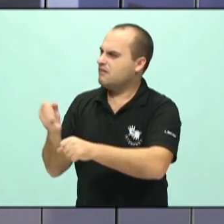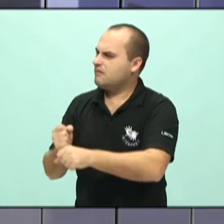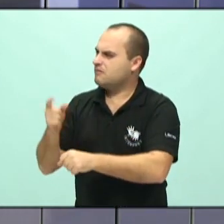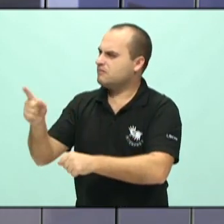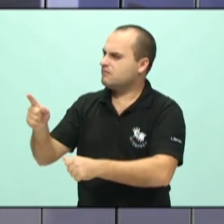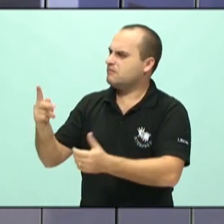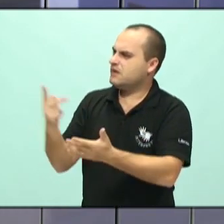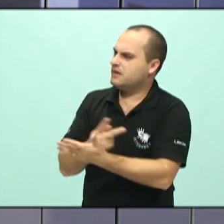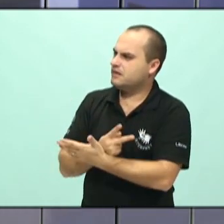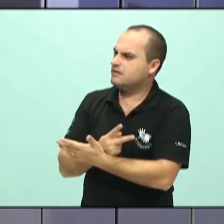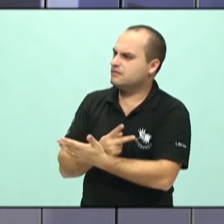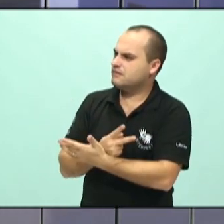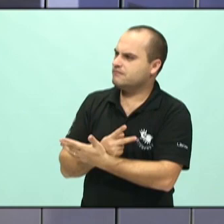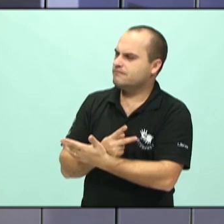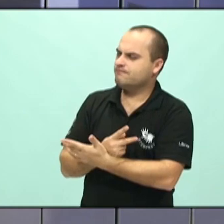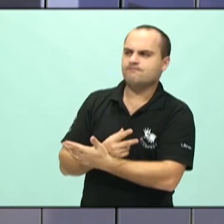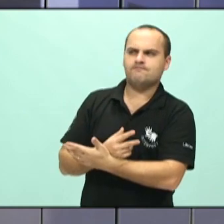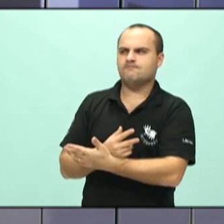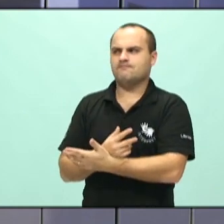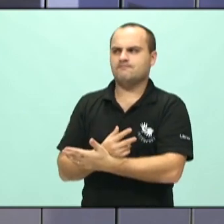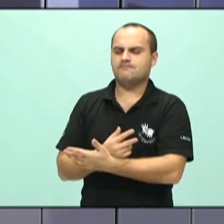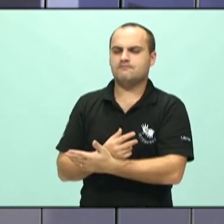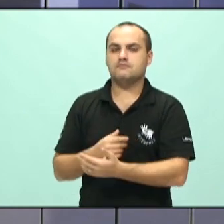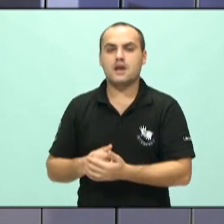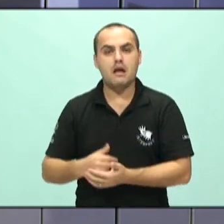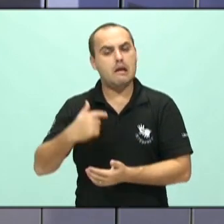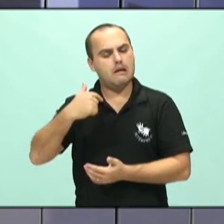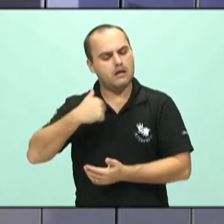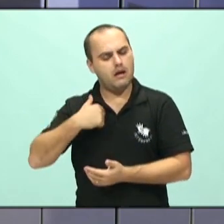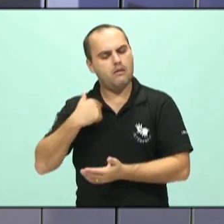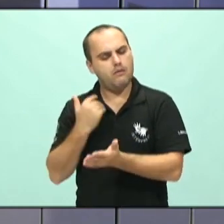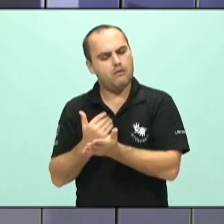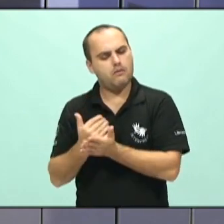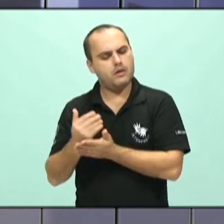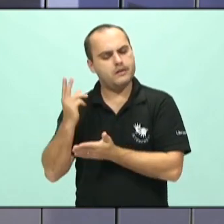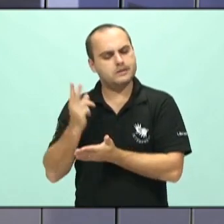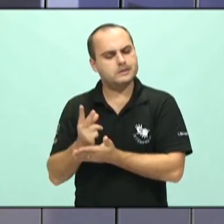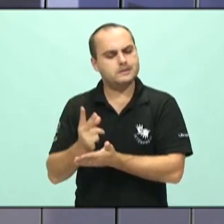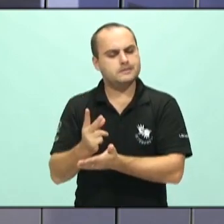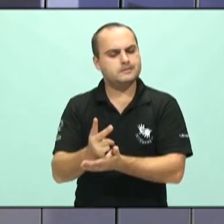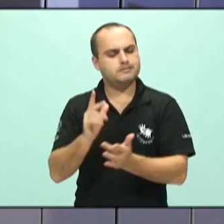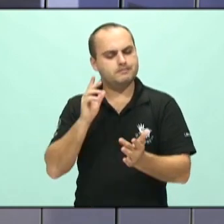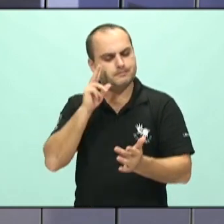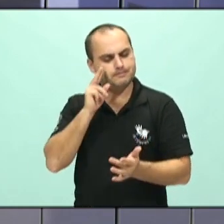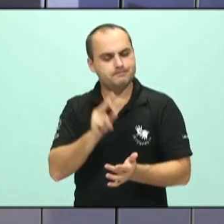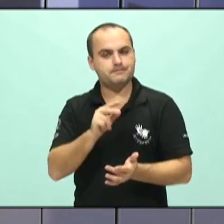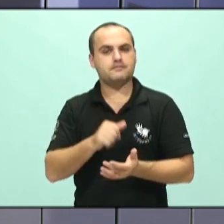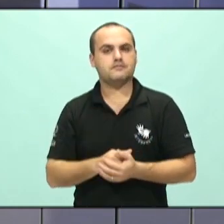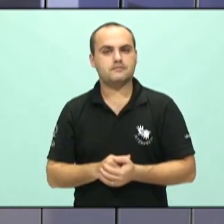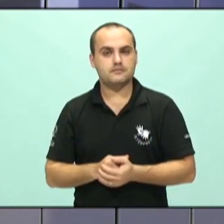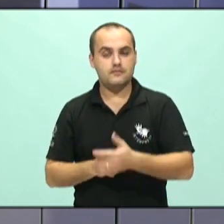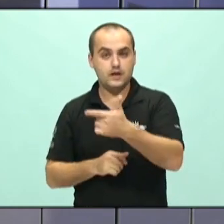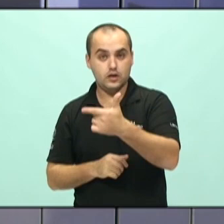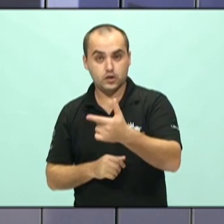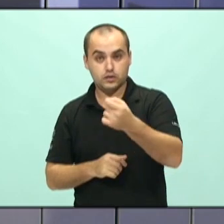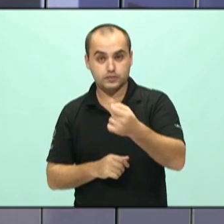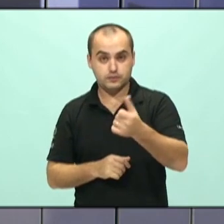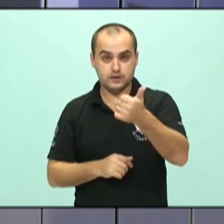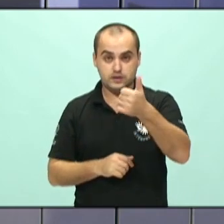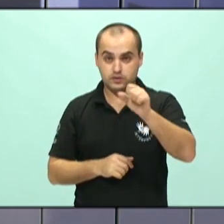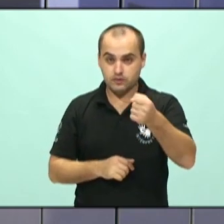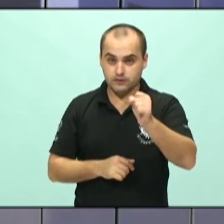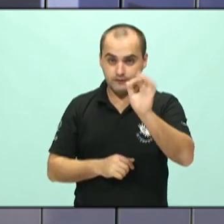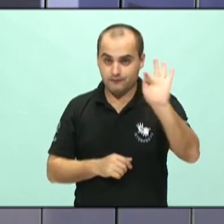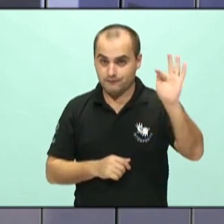direito. E aí, eu estou acompanhando isso desde o início. Em 2018, em fevereiro, eu fui até o Ministério Público e fiz